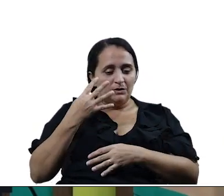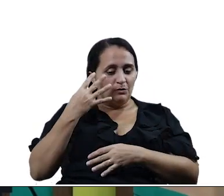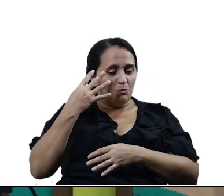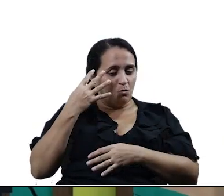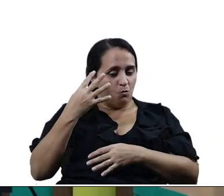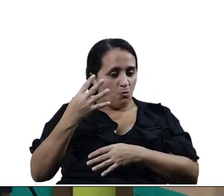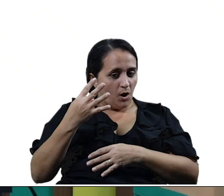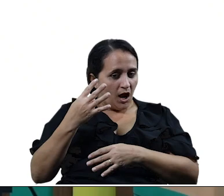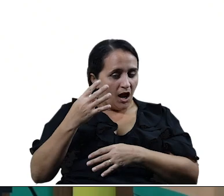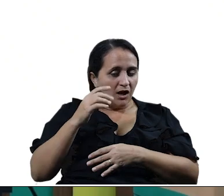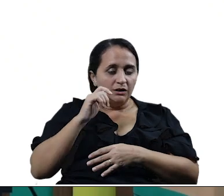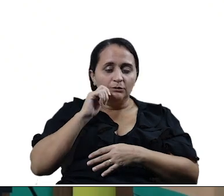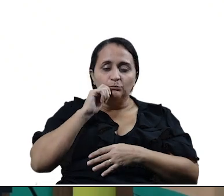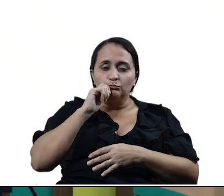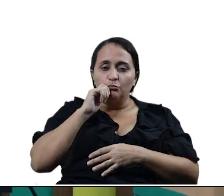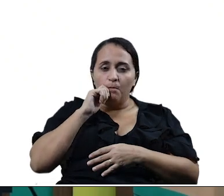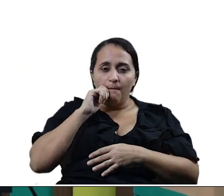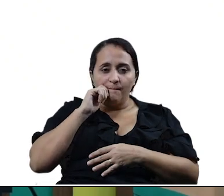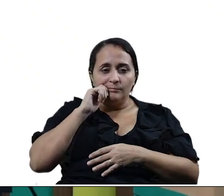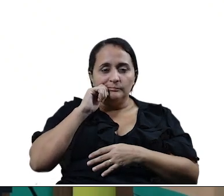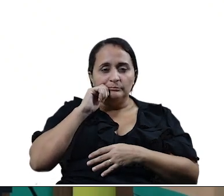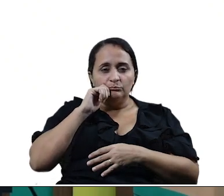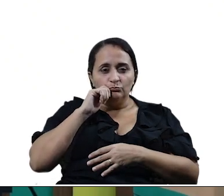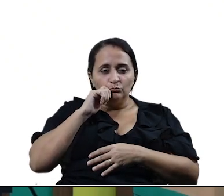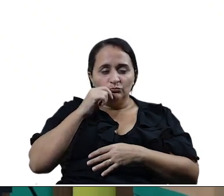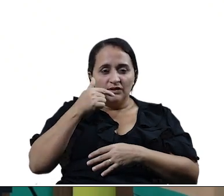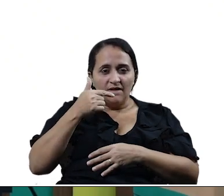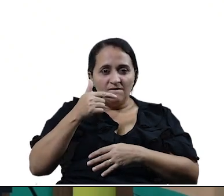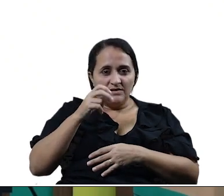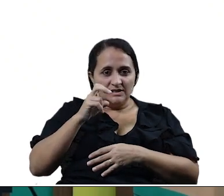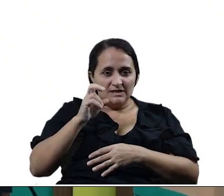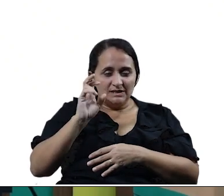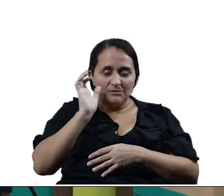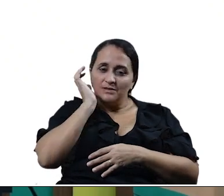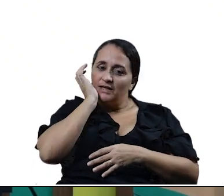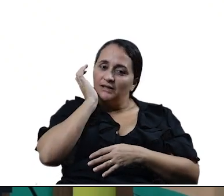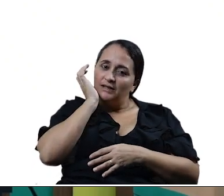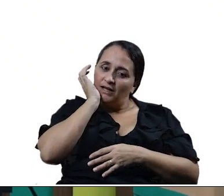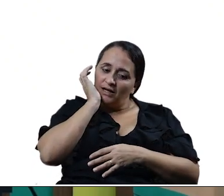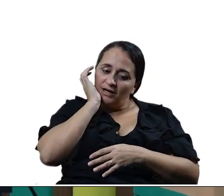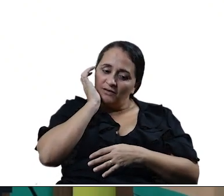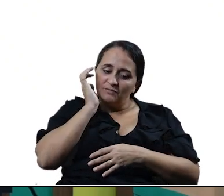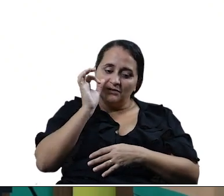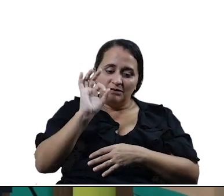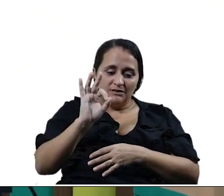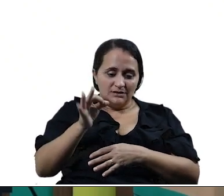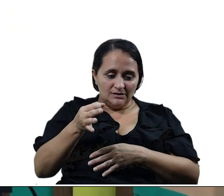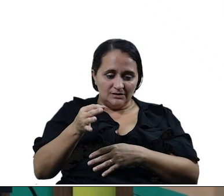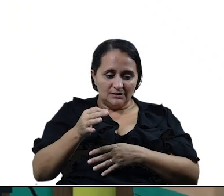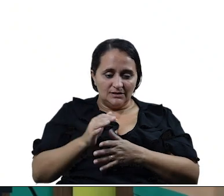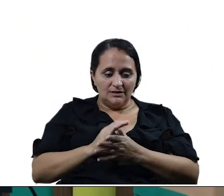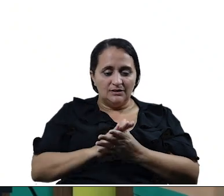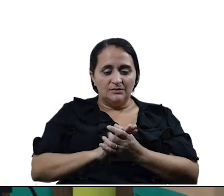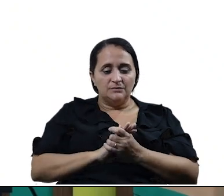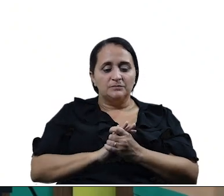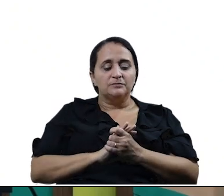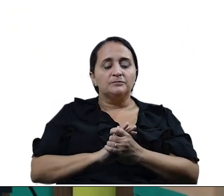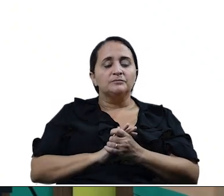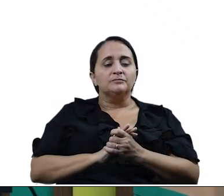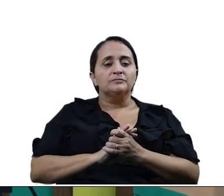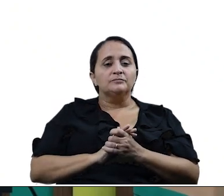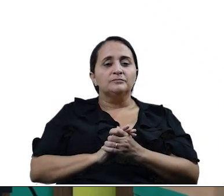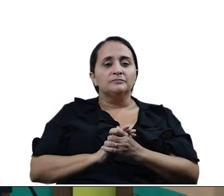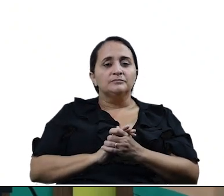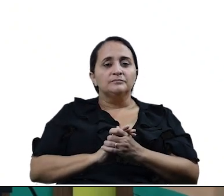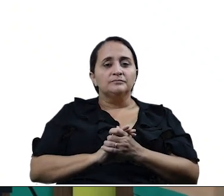chicletes a 25 centavos, certo? 4 chicletes a